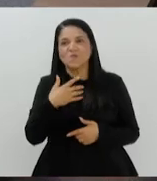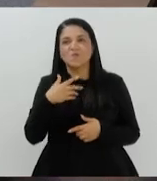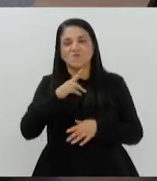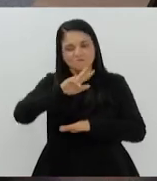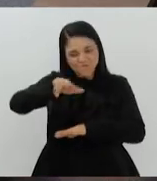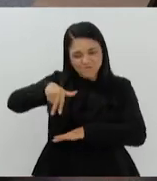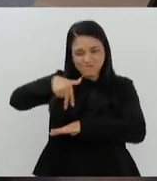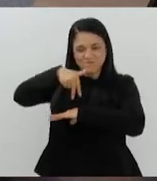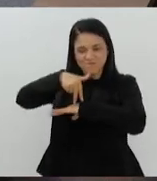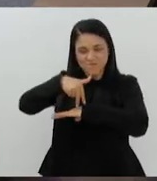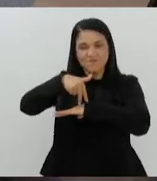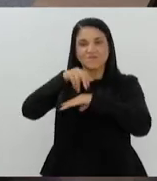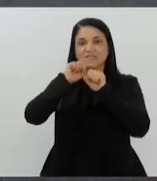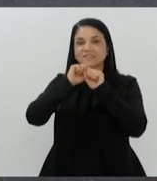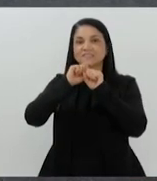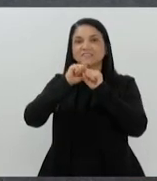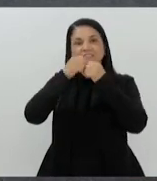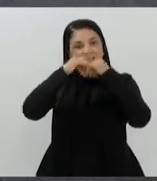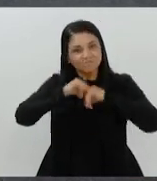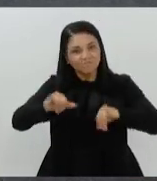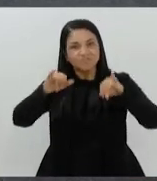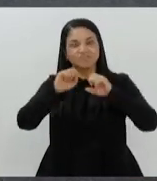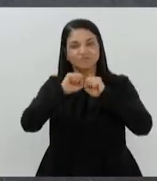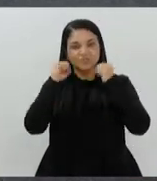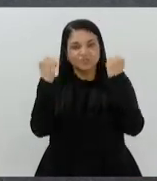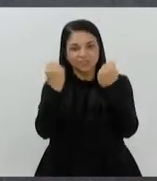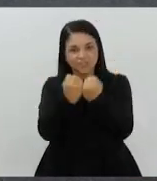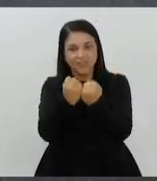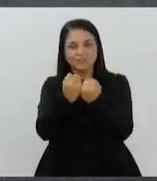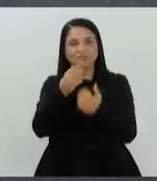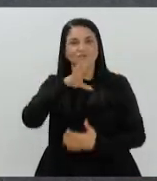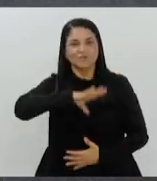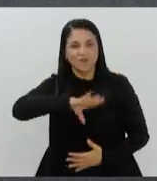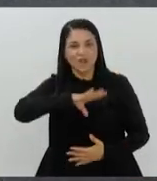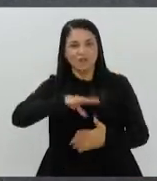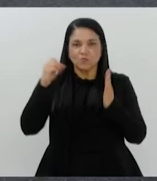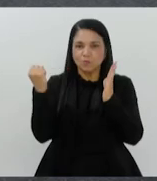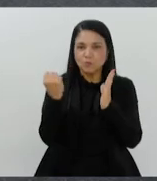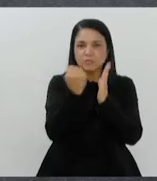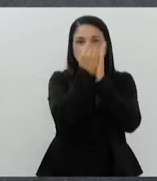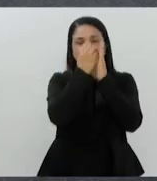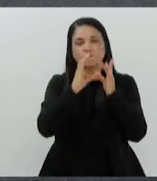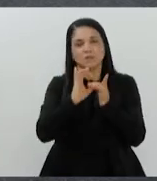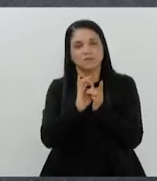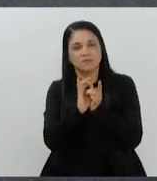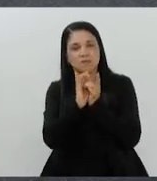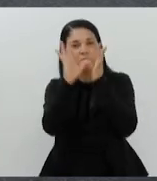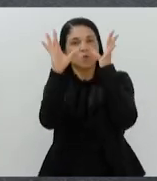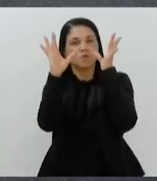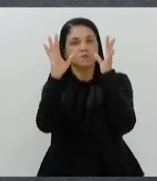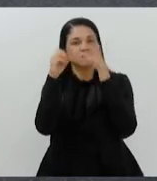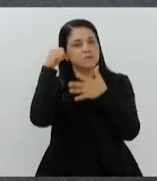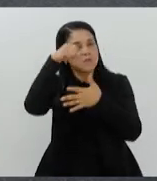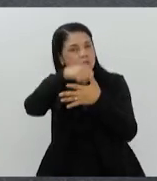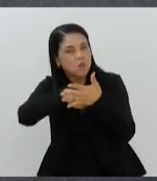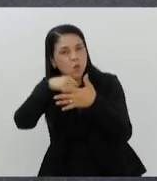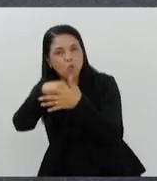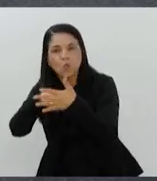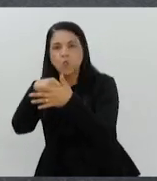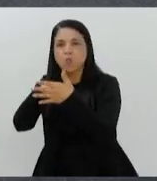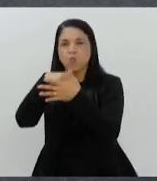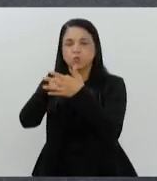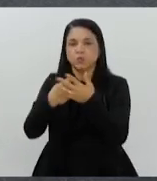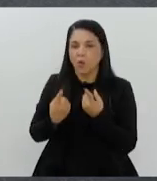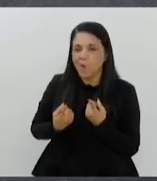do estádio Vasco da Gama como símbolo da democracia, como símbolo de luta